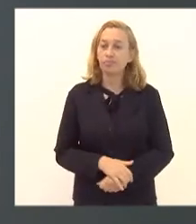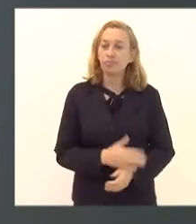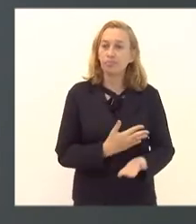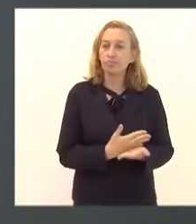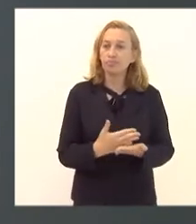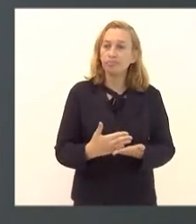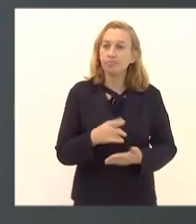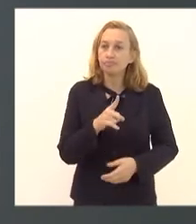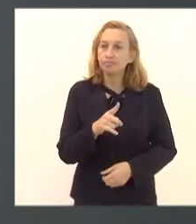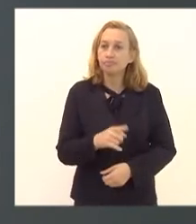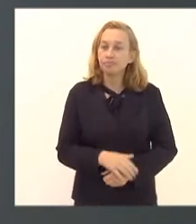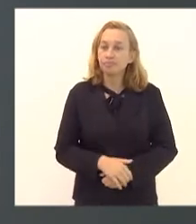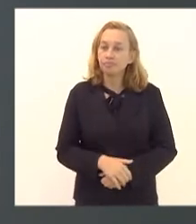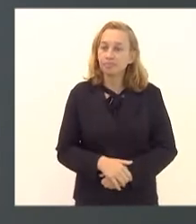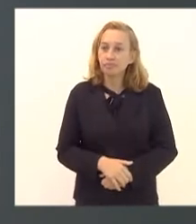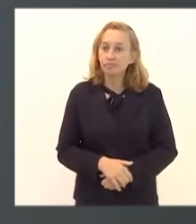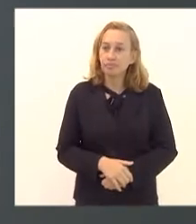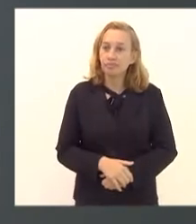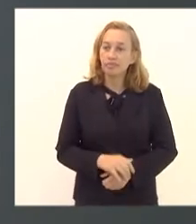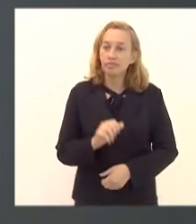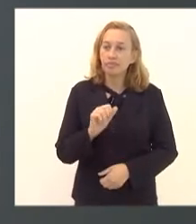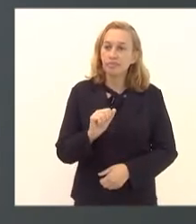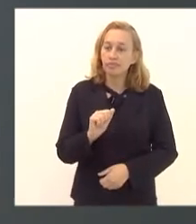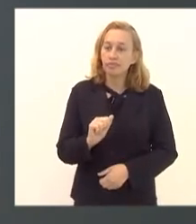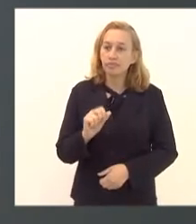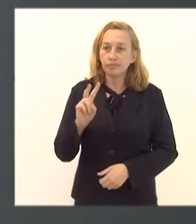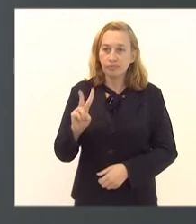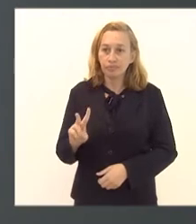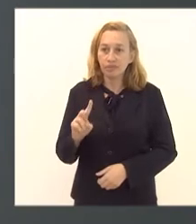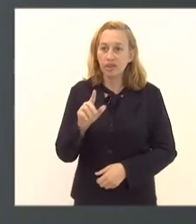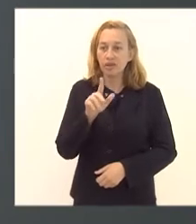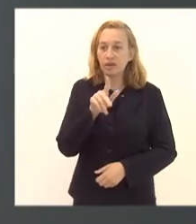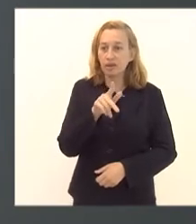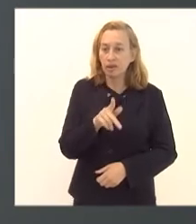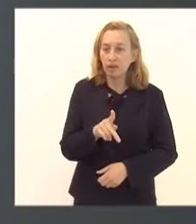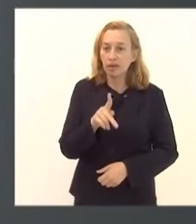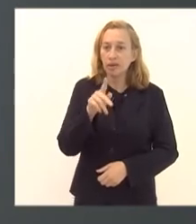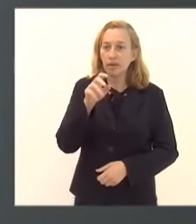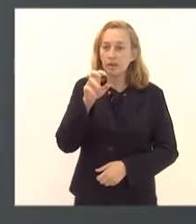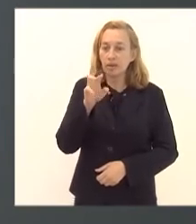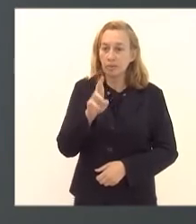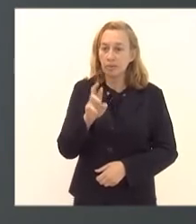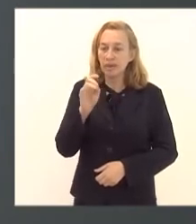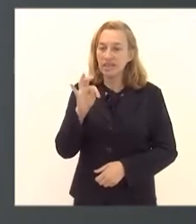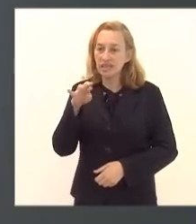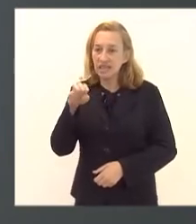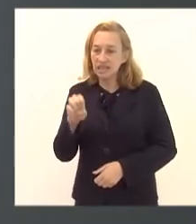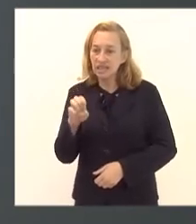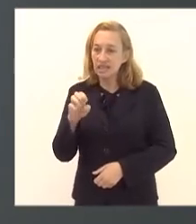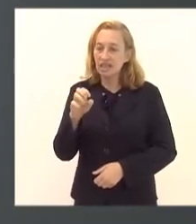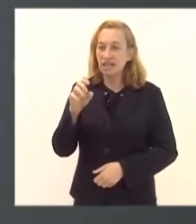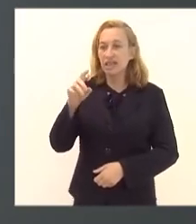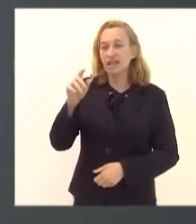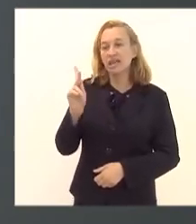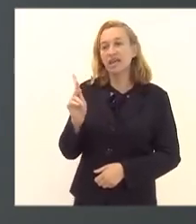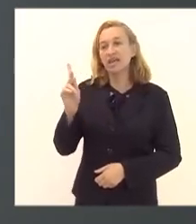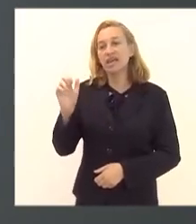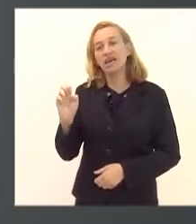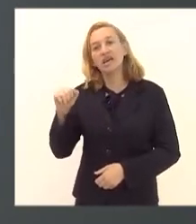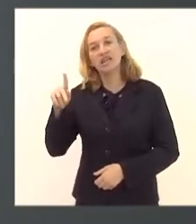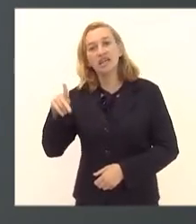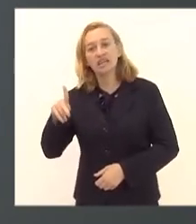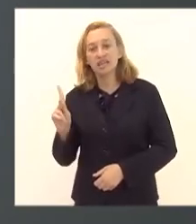na a Avenida Presidente Kennedy, é o trecho dele de Mar de Montante, descendo 2 quilômetros para Jusante. Talvez